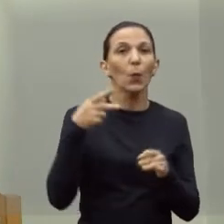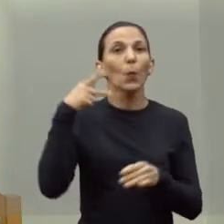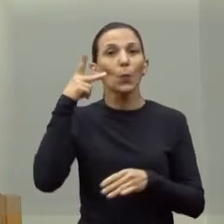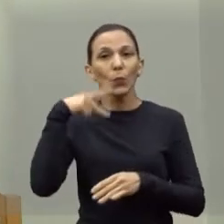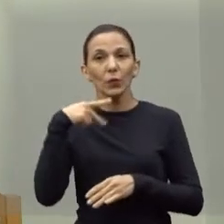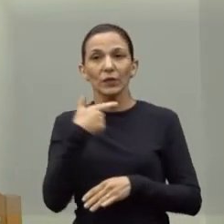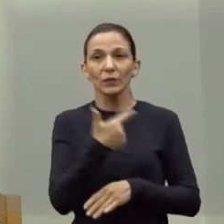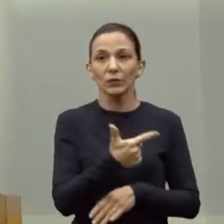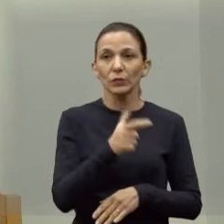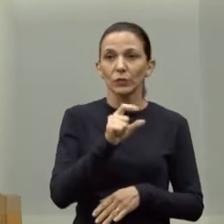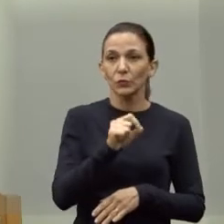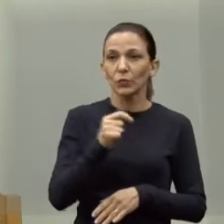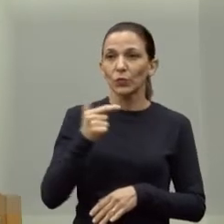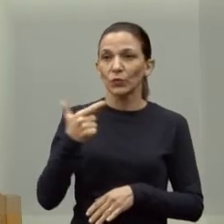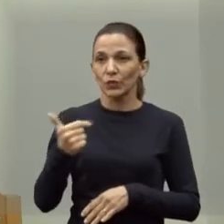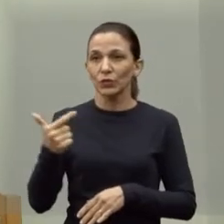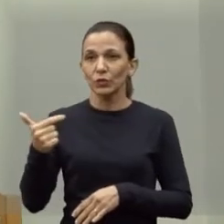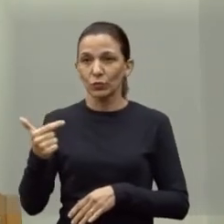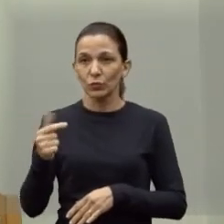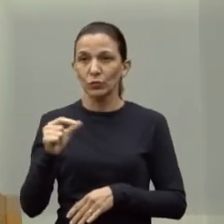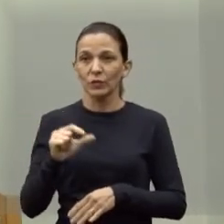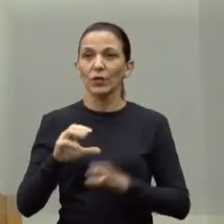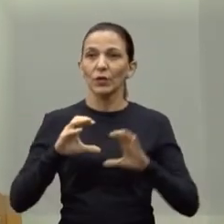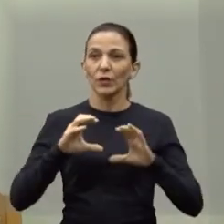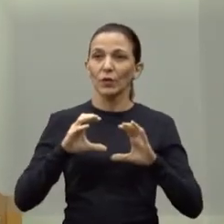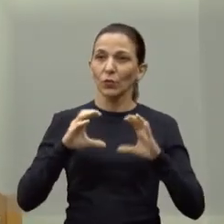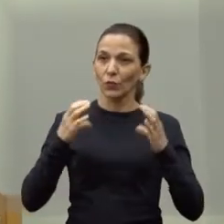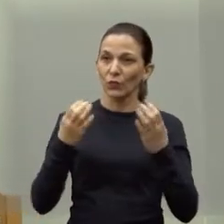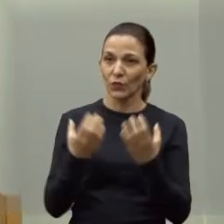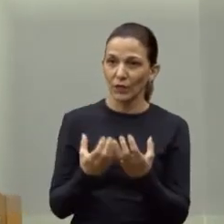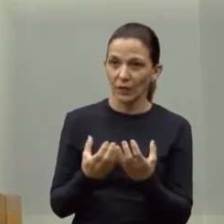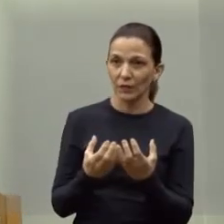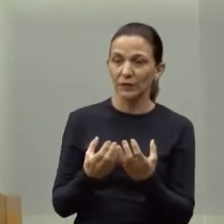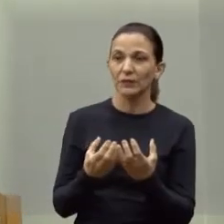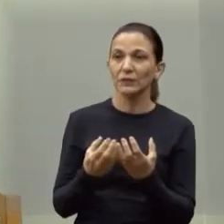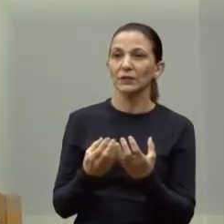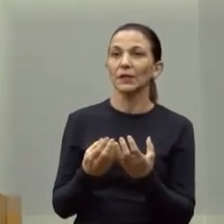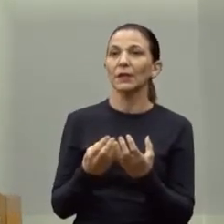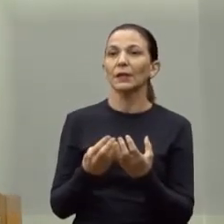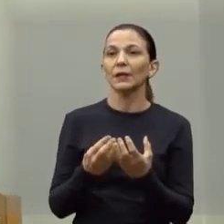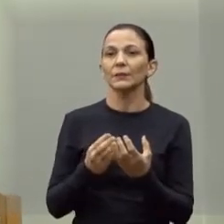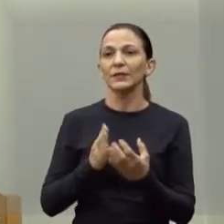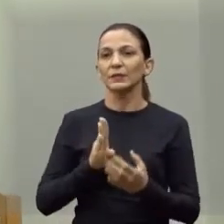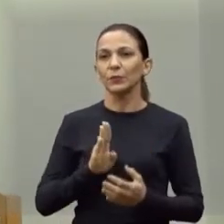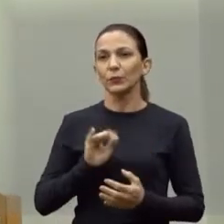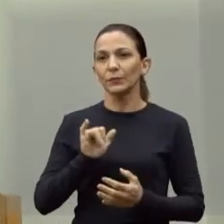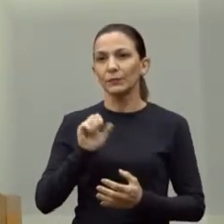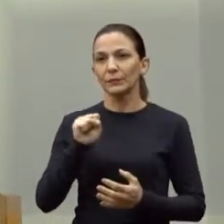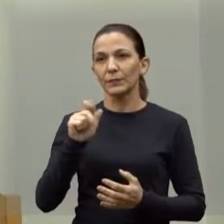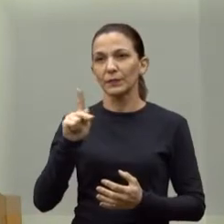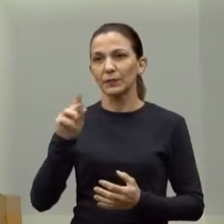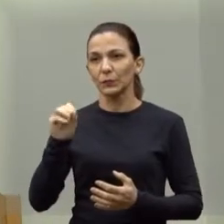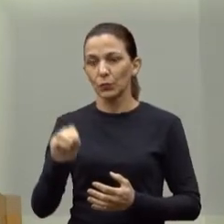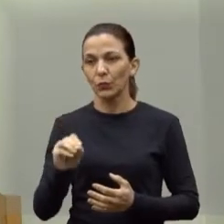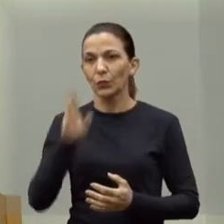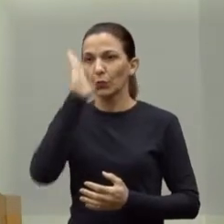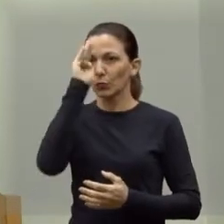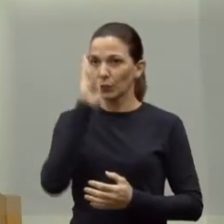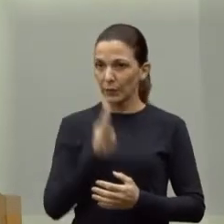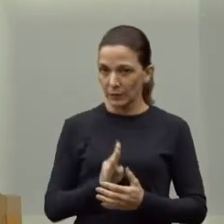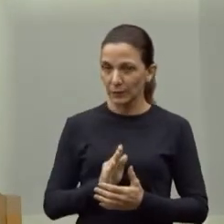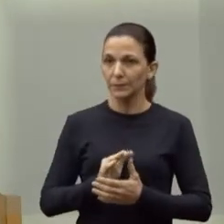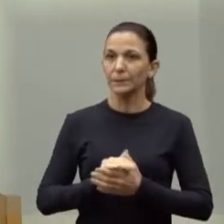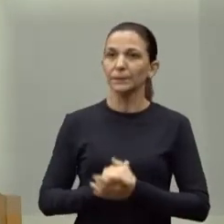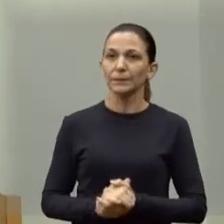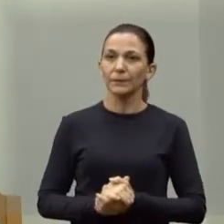da CNBB que a conferência nacional dos bispos do Brasil eu preparei um trechinho para falar sobre ela o quanto ela